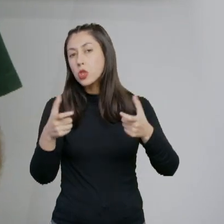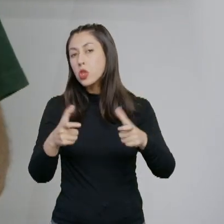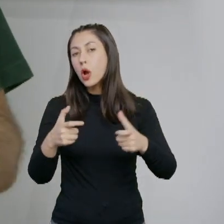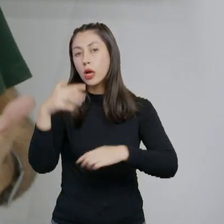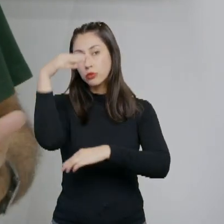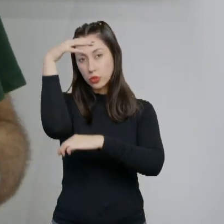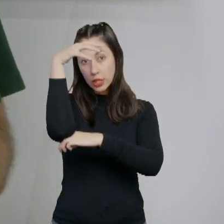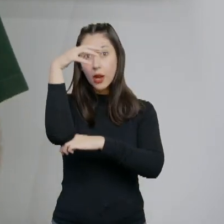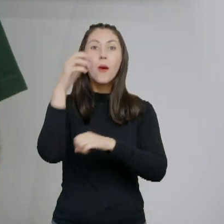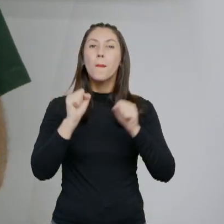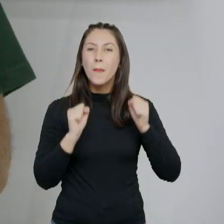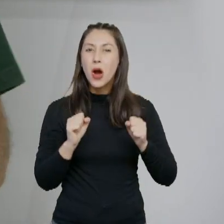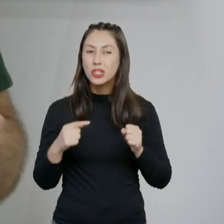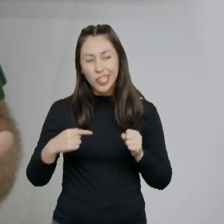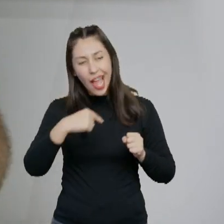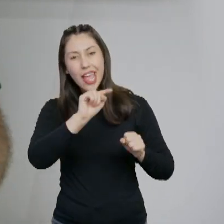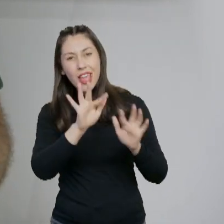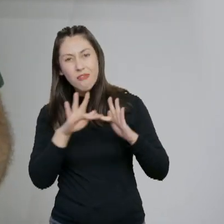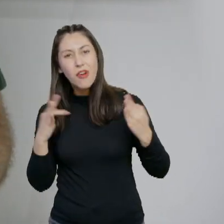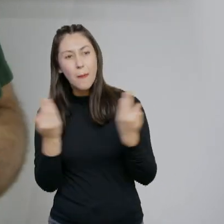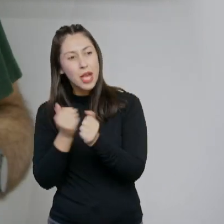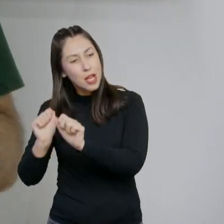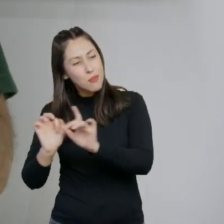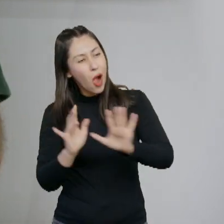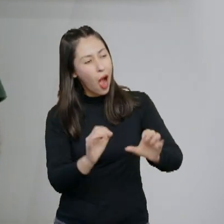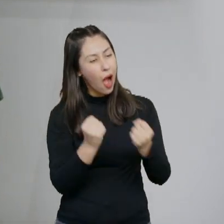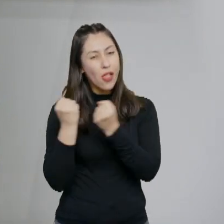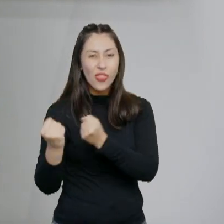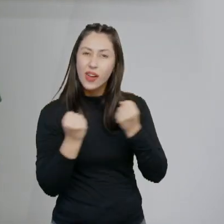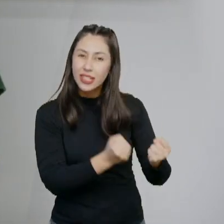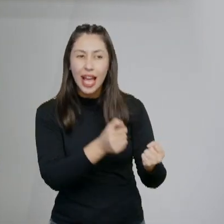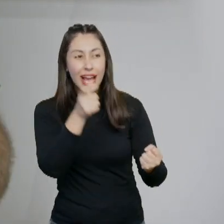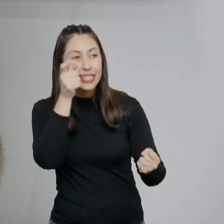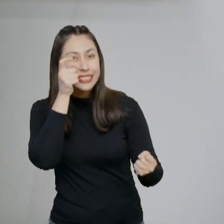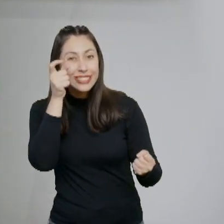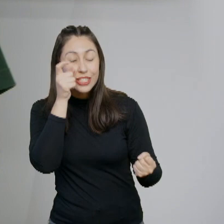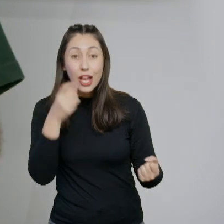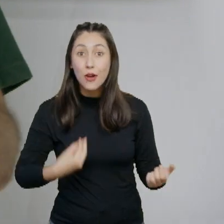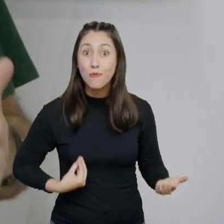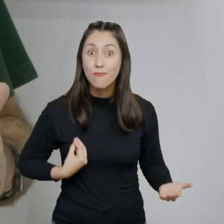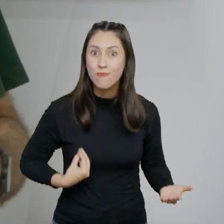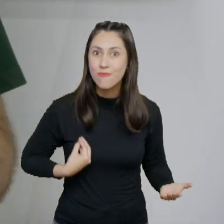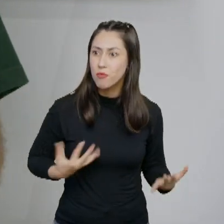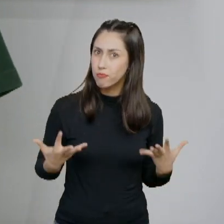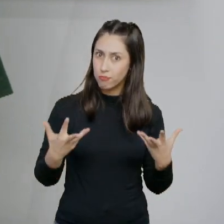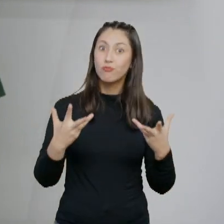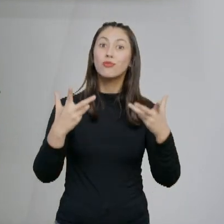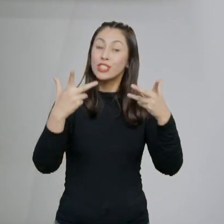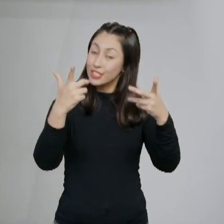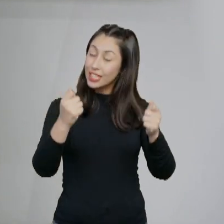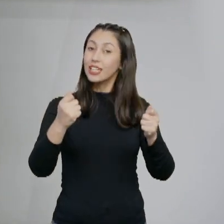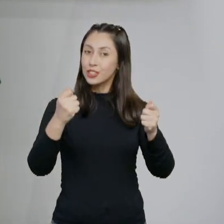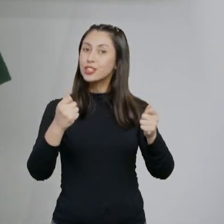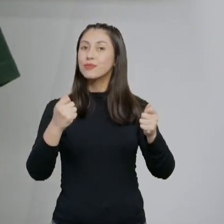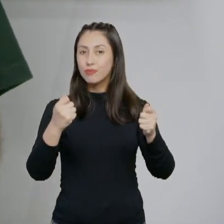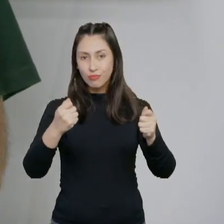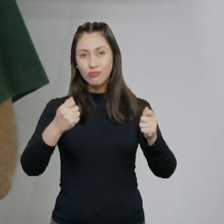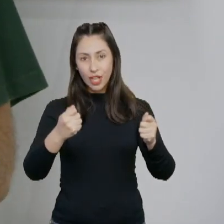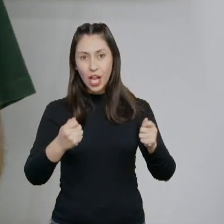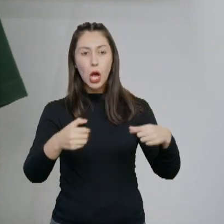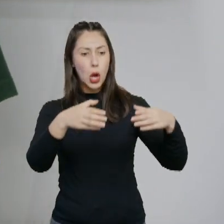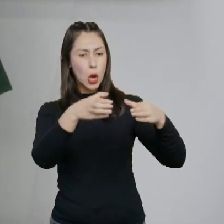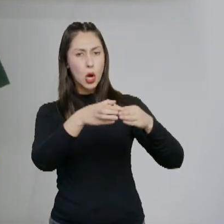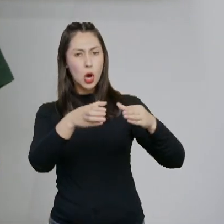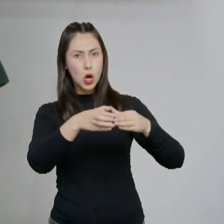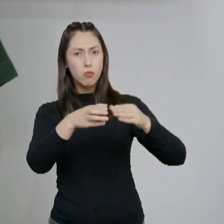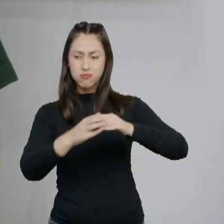torcer, dá para levar a família, enfim, para quem gosta de basquete, dá para assistir basquete ao vivo de qualidade com a molecada aí subindo,